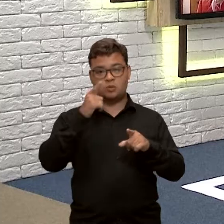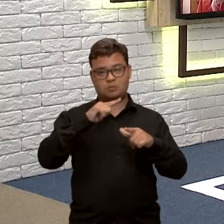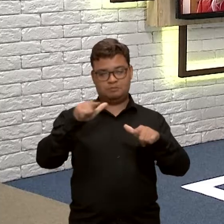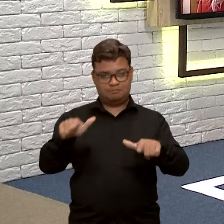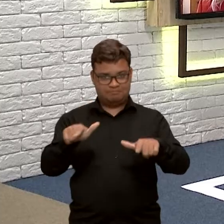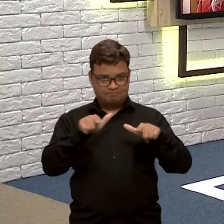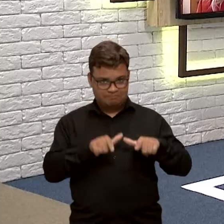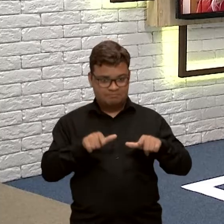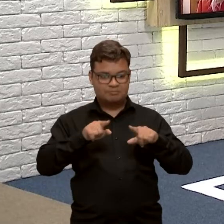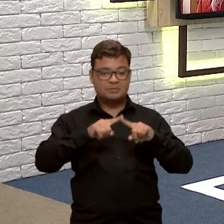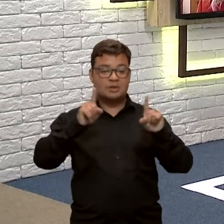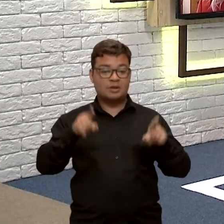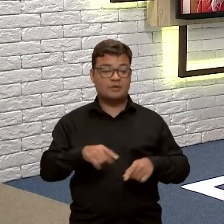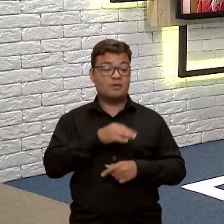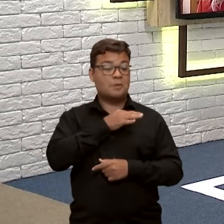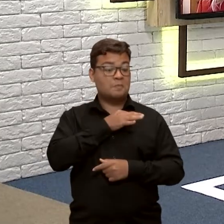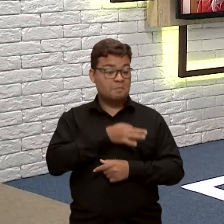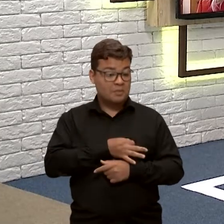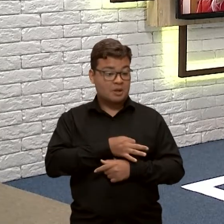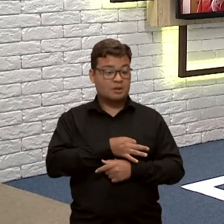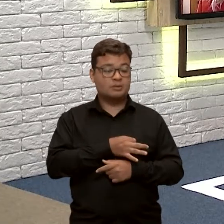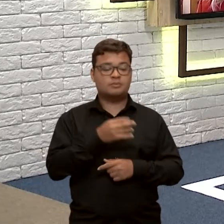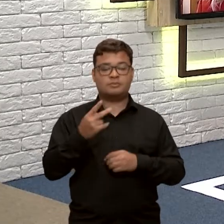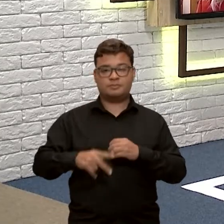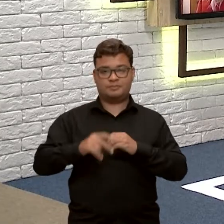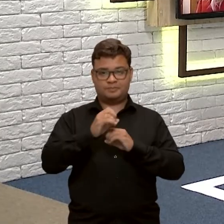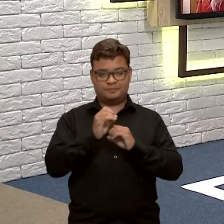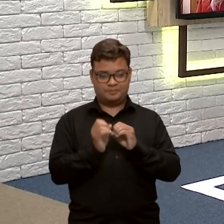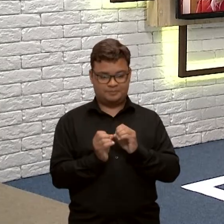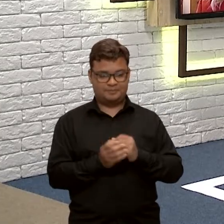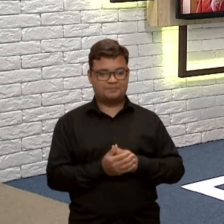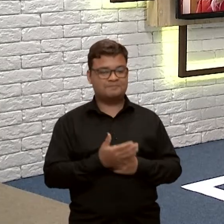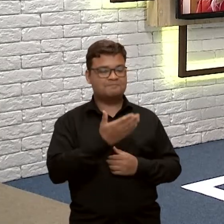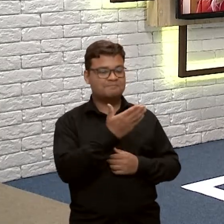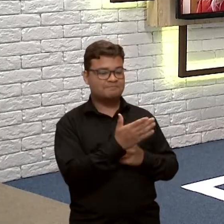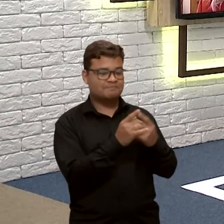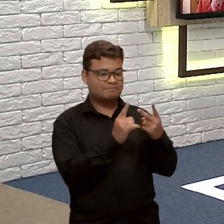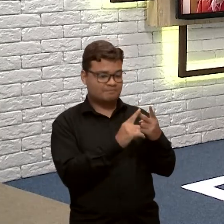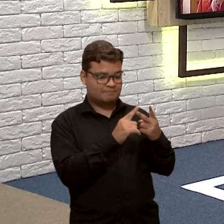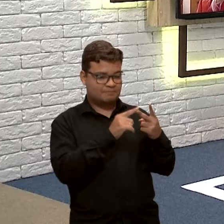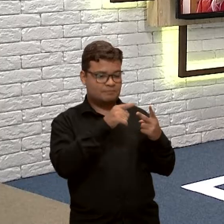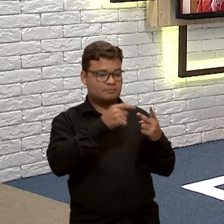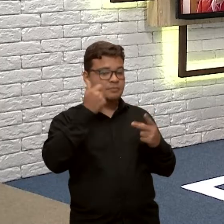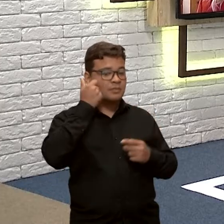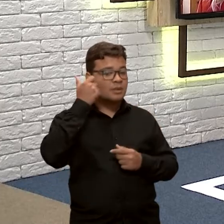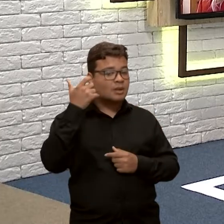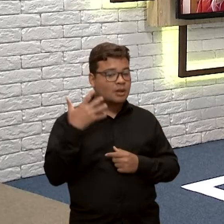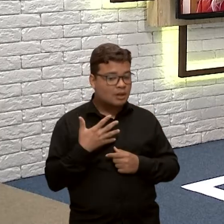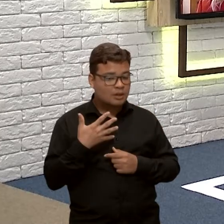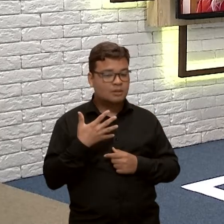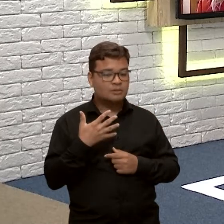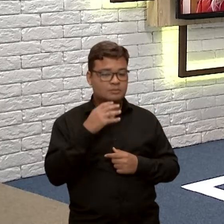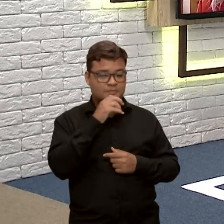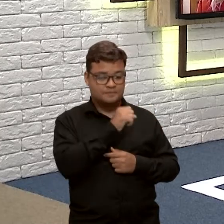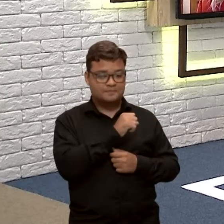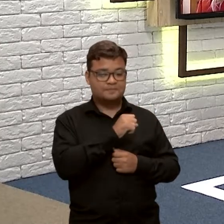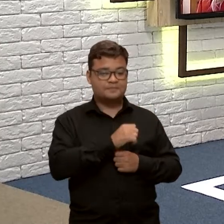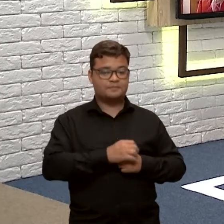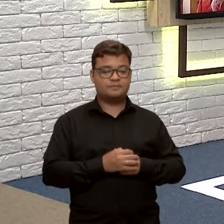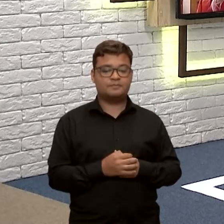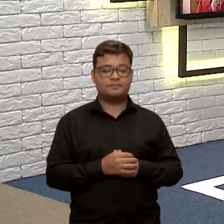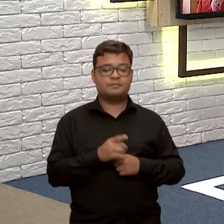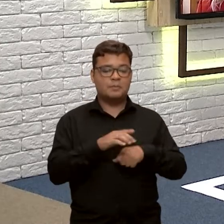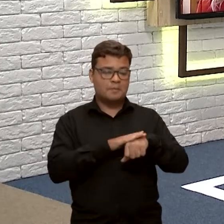servidora emérita pela UFG. Isildinha, eu vou pedir para você fazer uma rápida descrição física de você. Cor